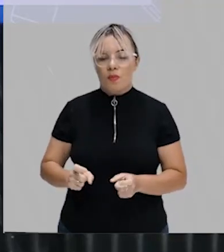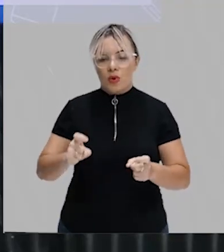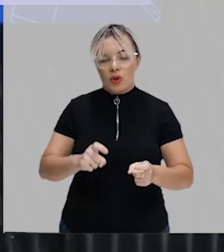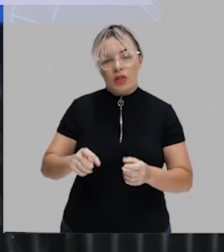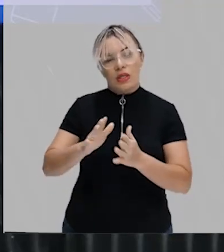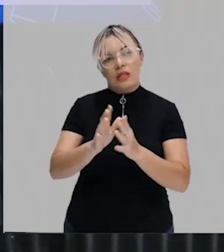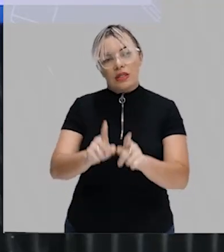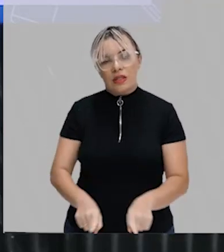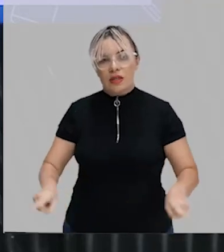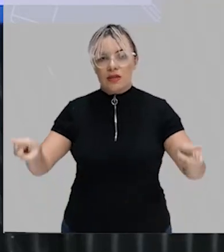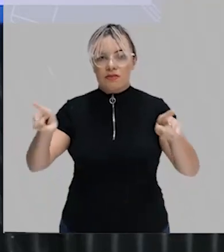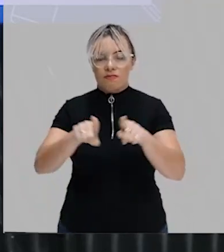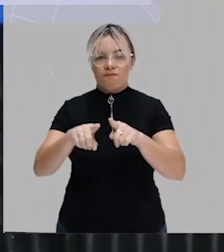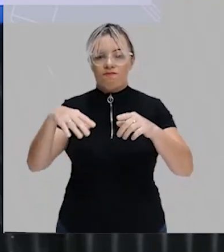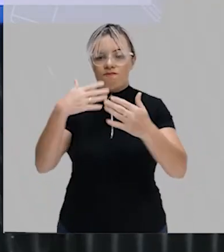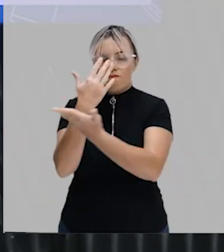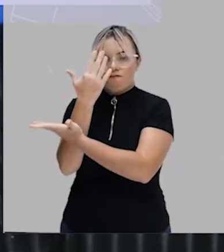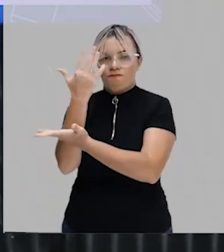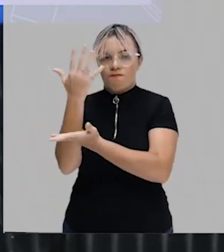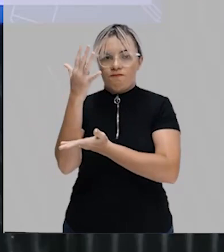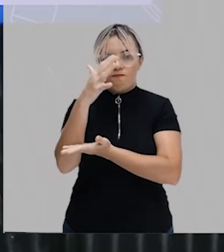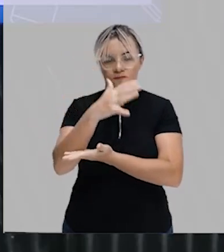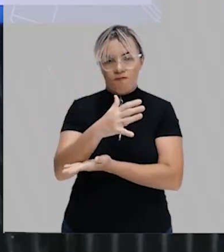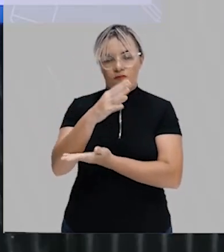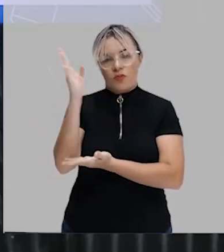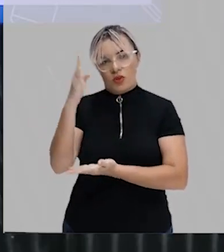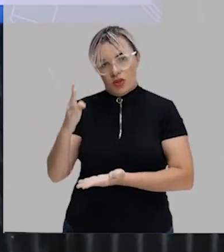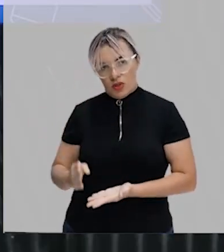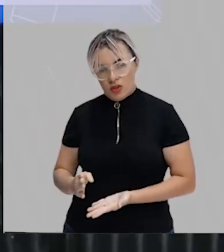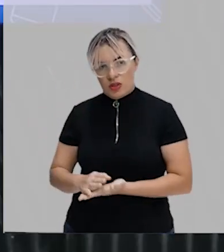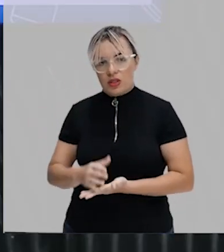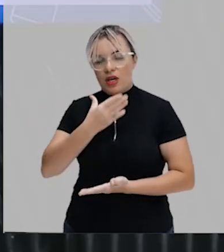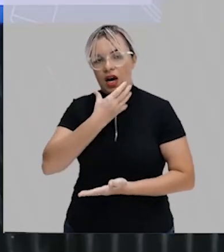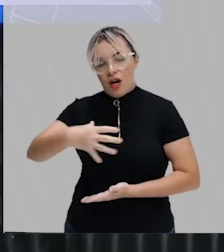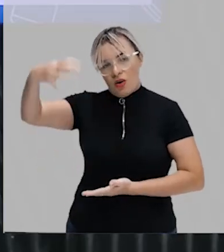pau-brasil, que a coroa decretou, inclusive, um monopólio